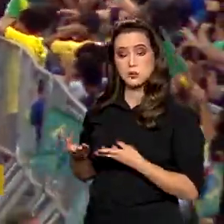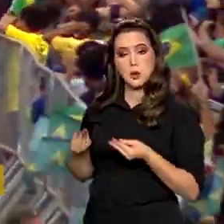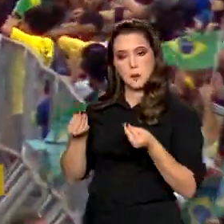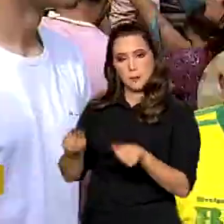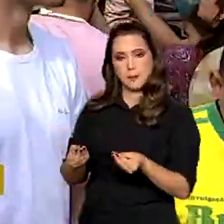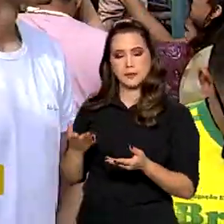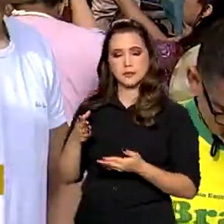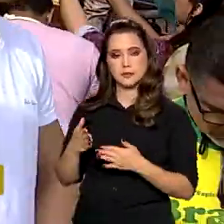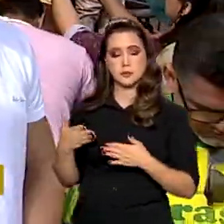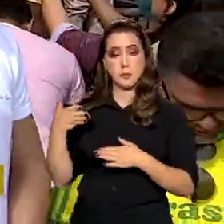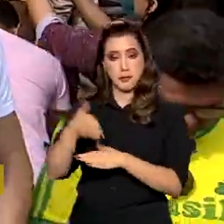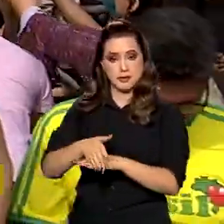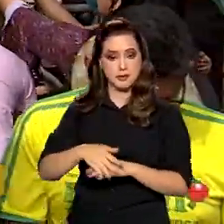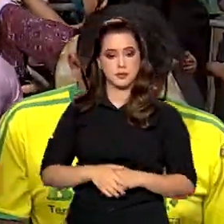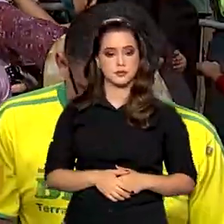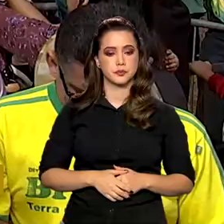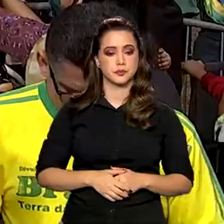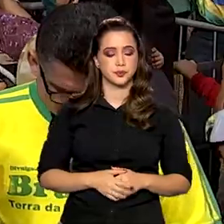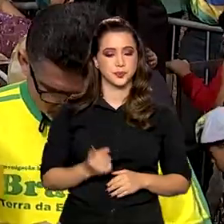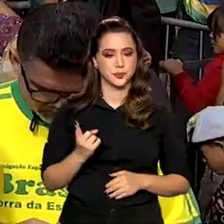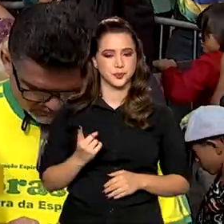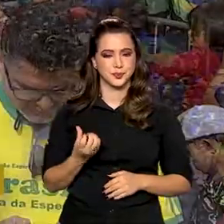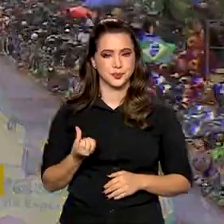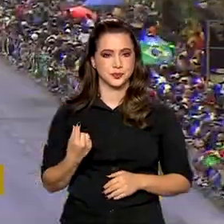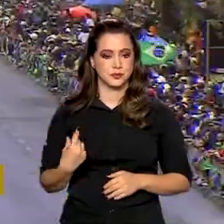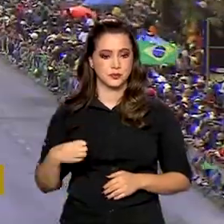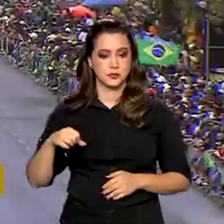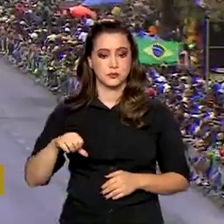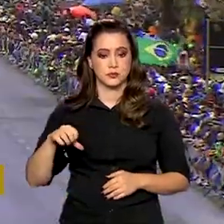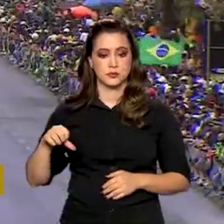sigam participando, tá aí? É o